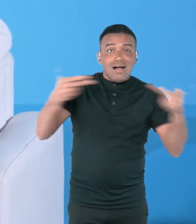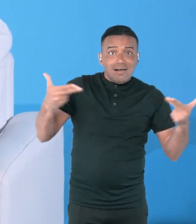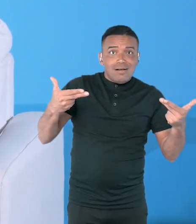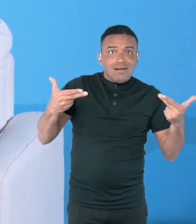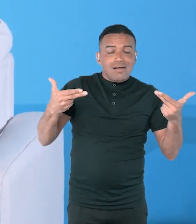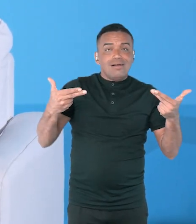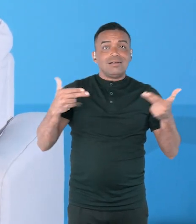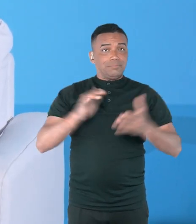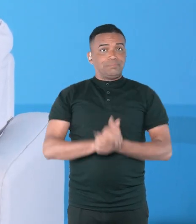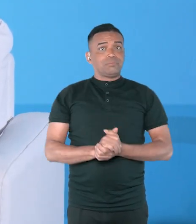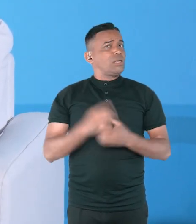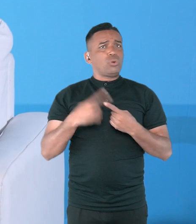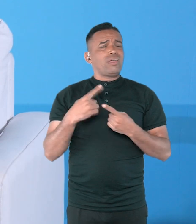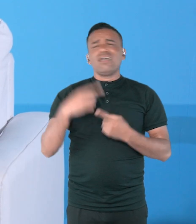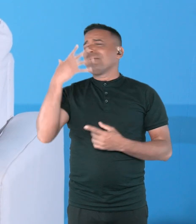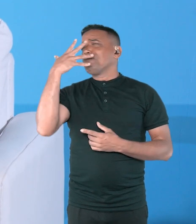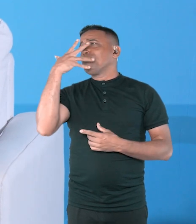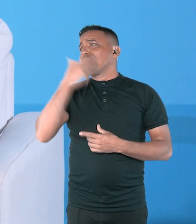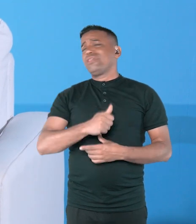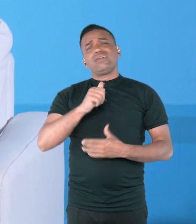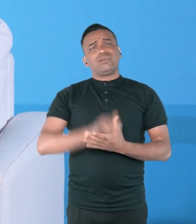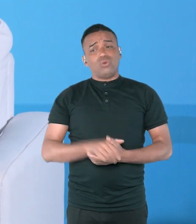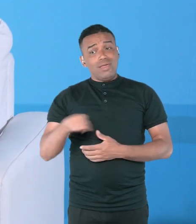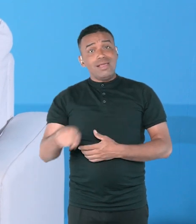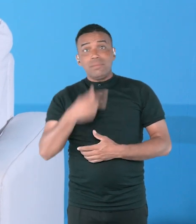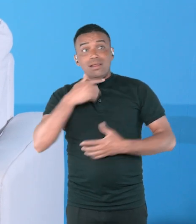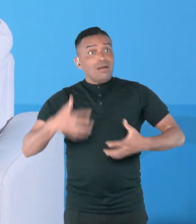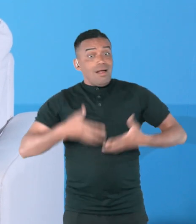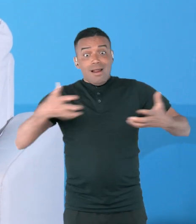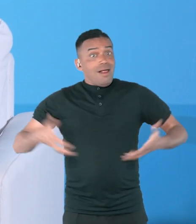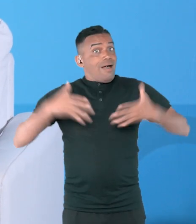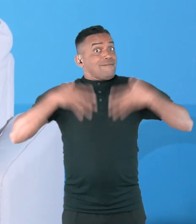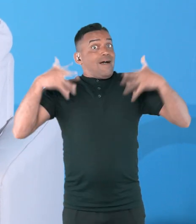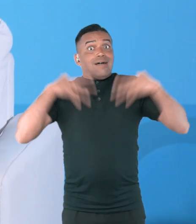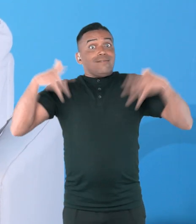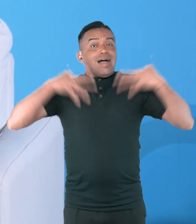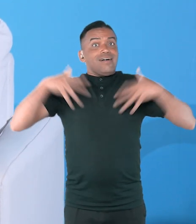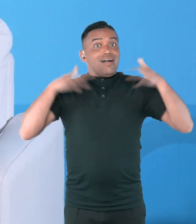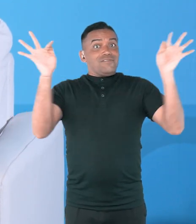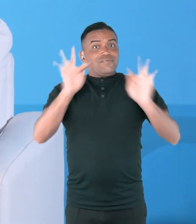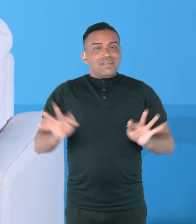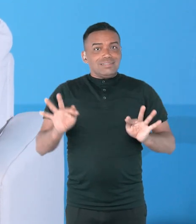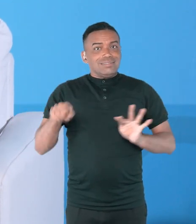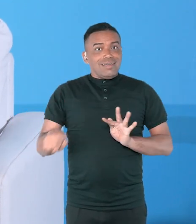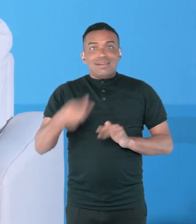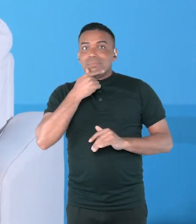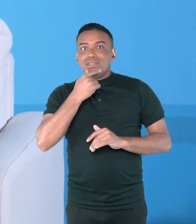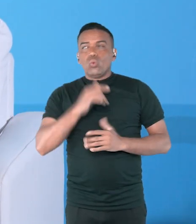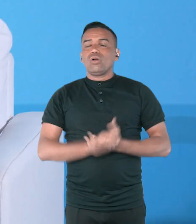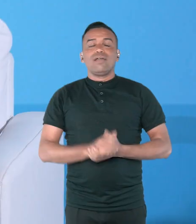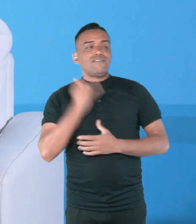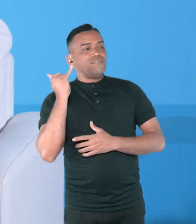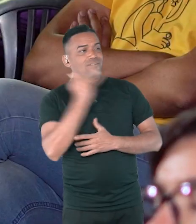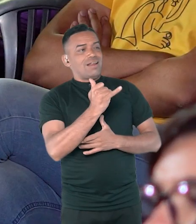que... Porque é muito bonito isso. Aí, quando ele vai se empolgando com aquilo,